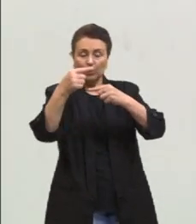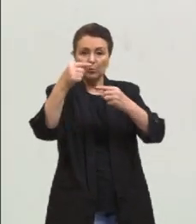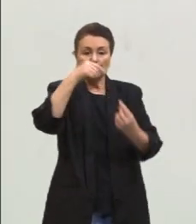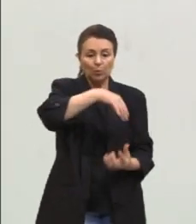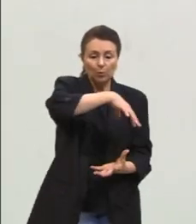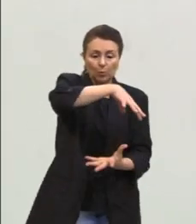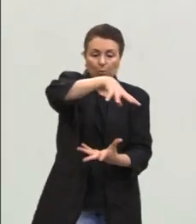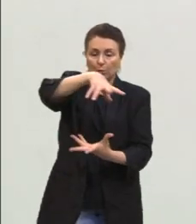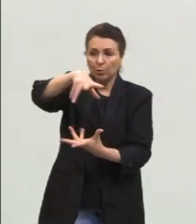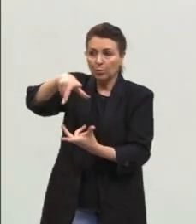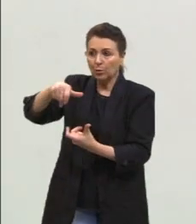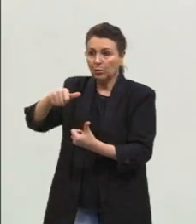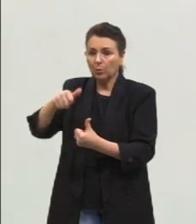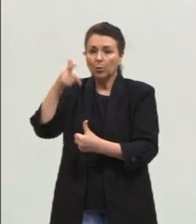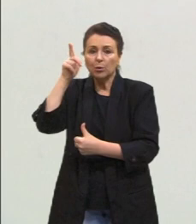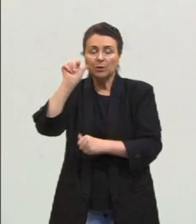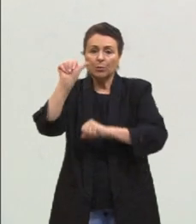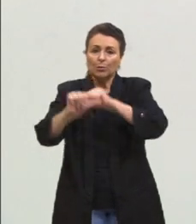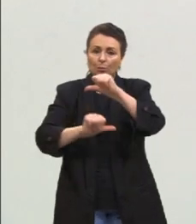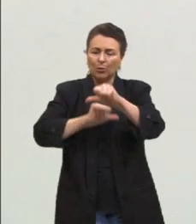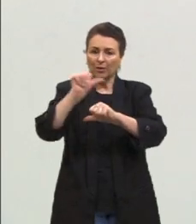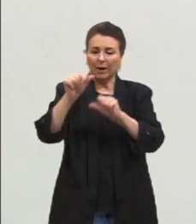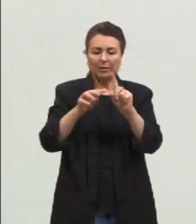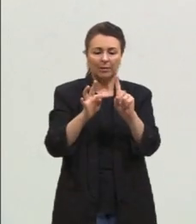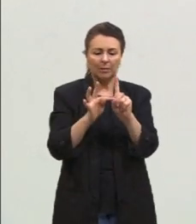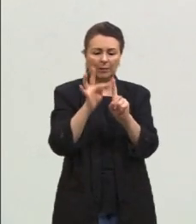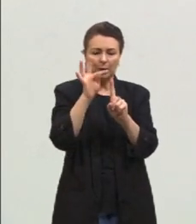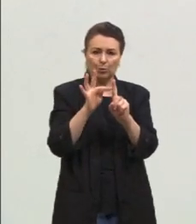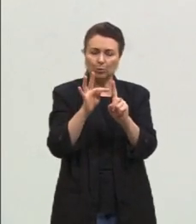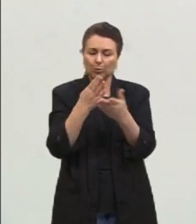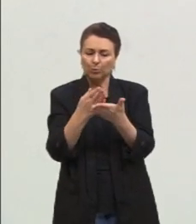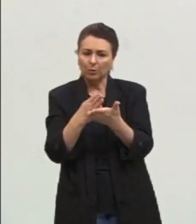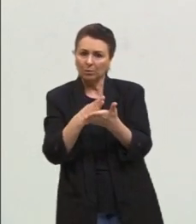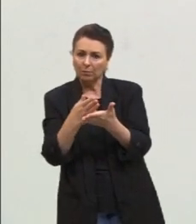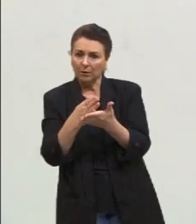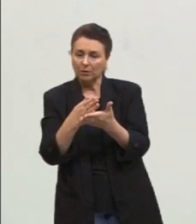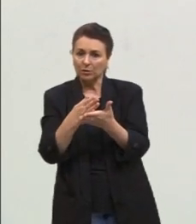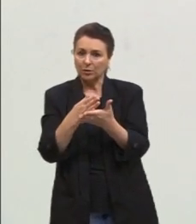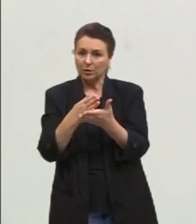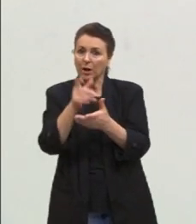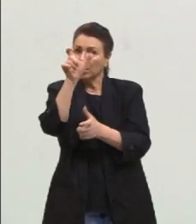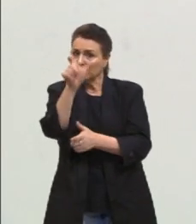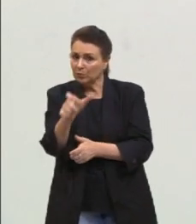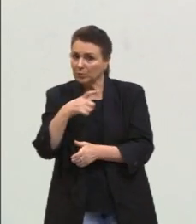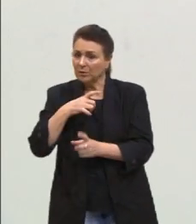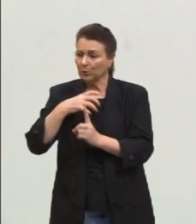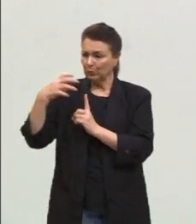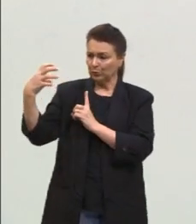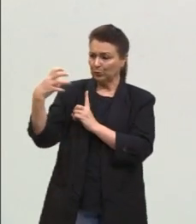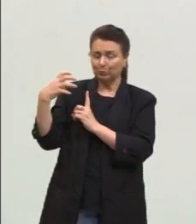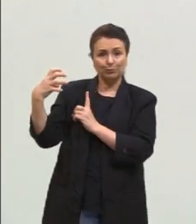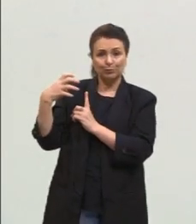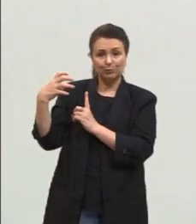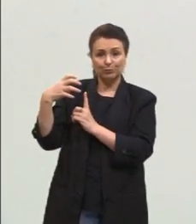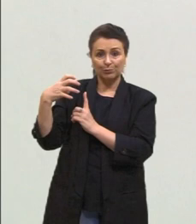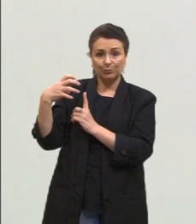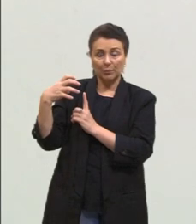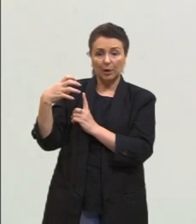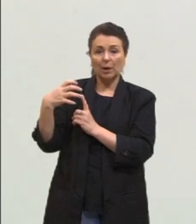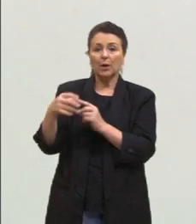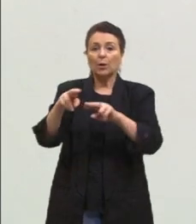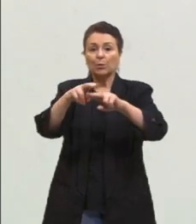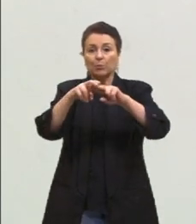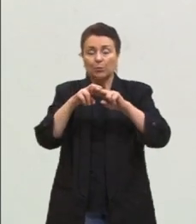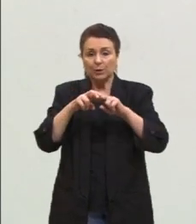Consegui mudar a temperatura média né então a gente tem uma influência tão grande inicialmente foi